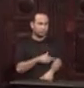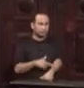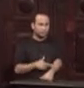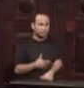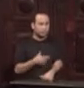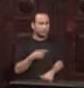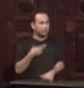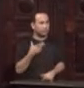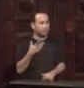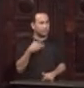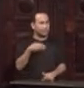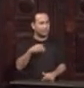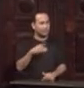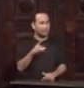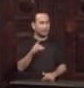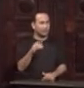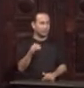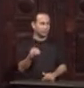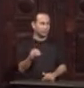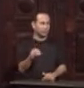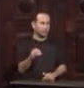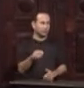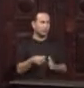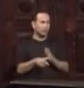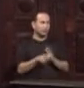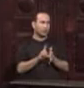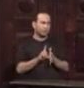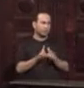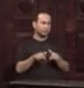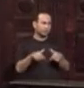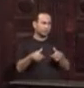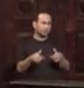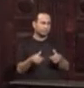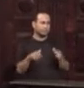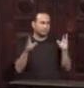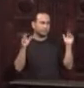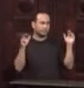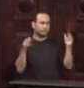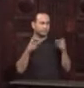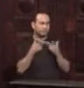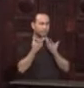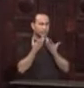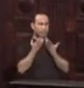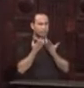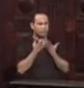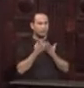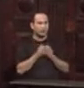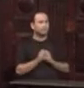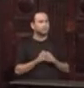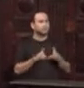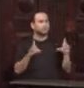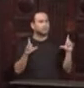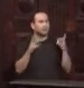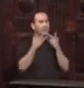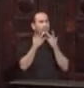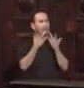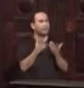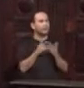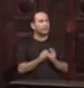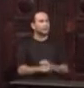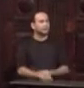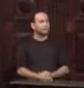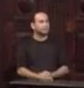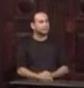ensino médio. Entretanto, antes de desenvolver o tema aqui, queria publicamente me manifestar